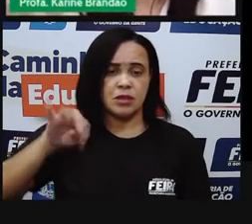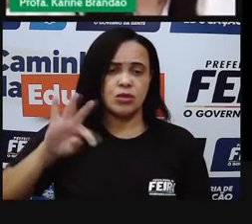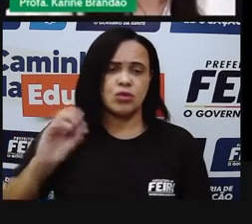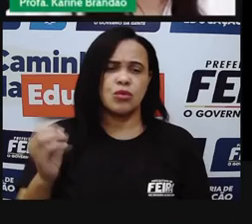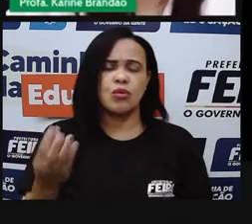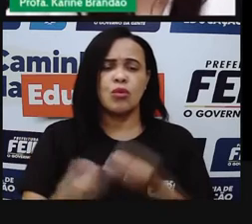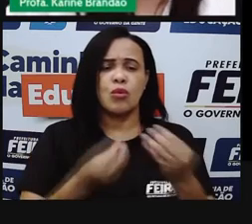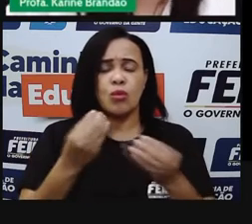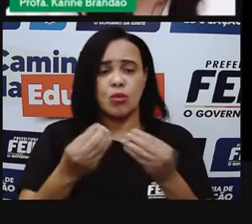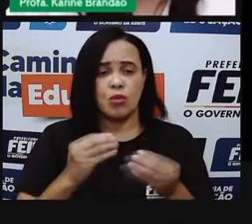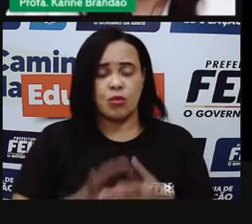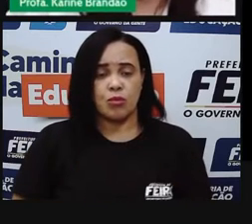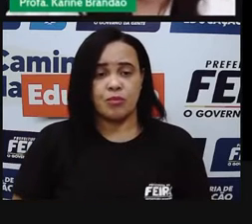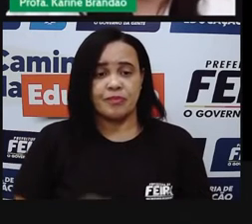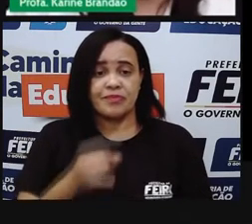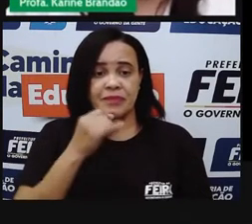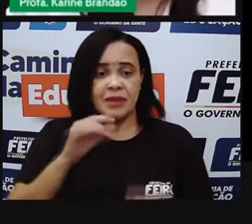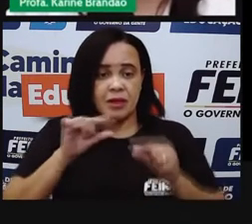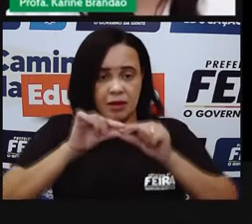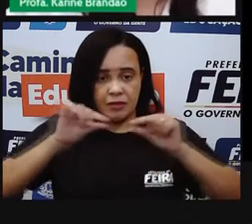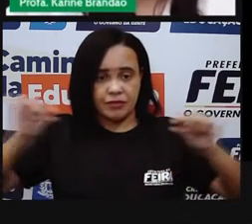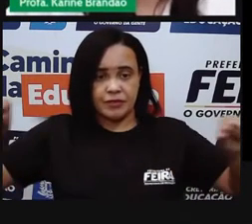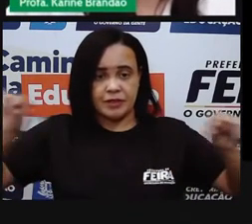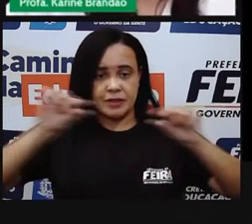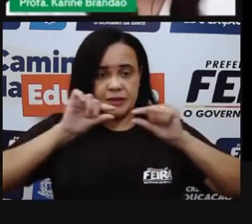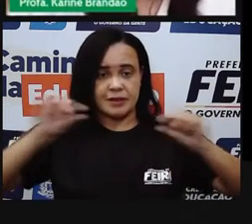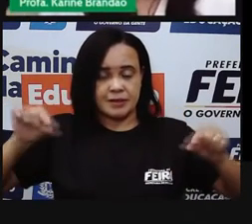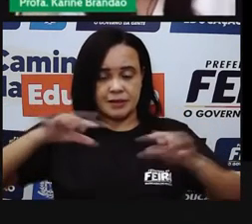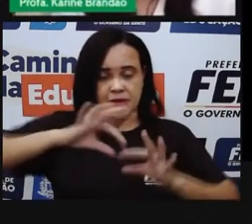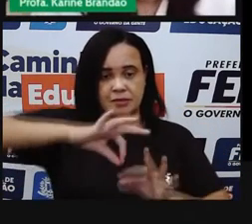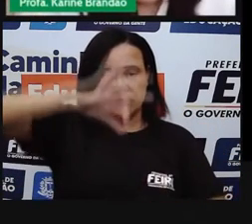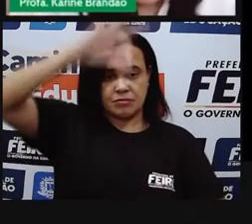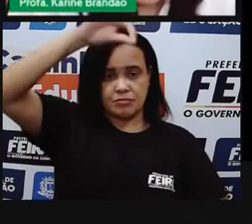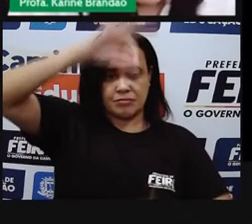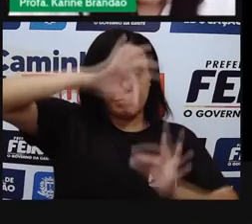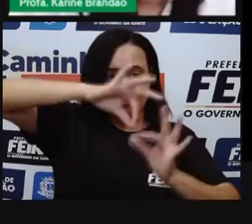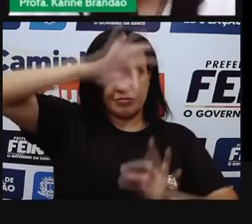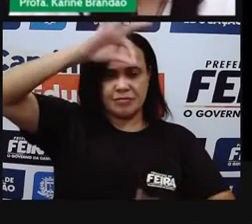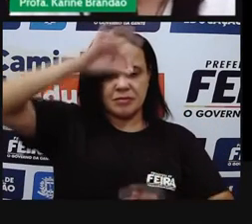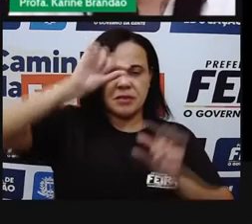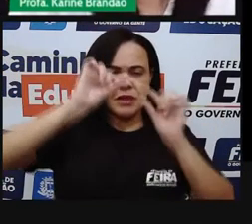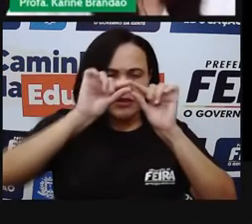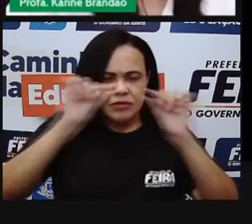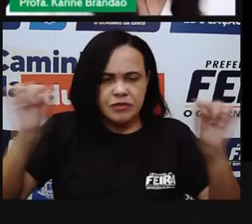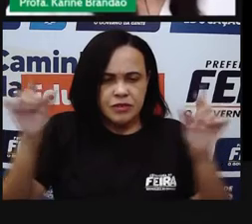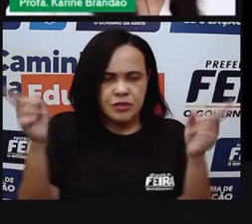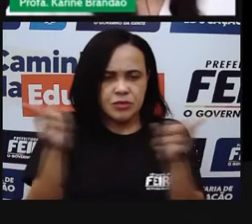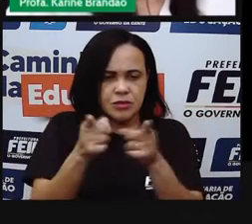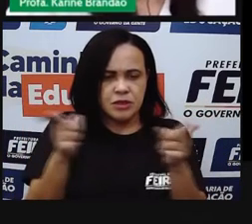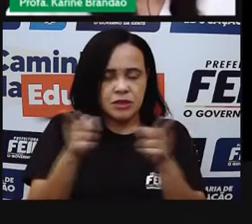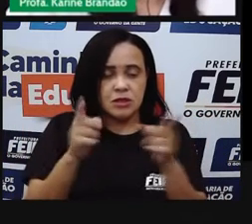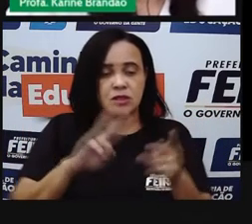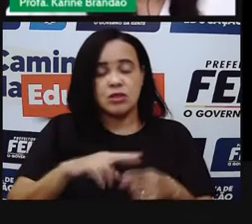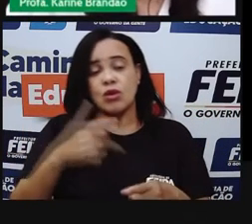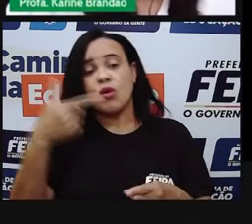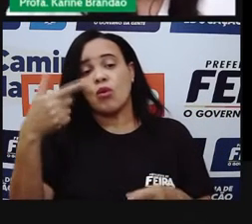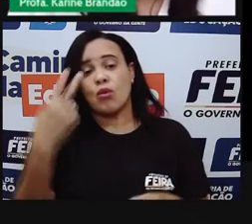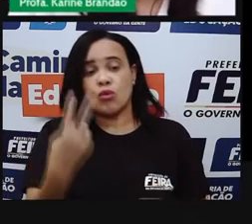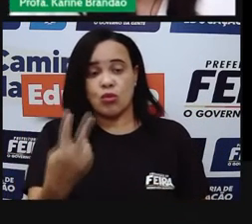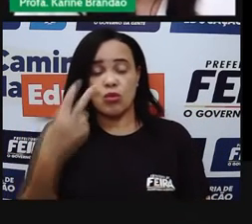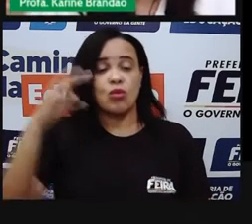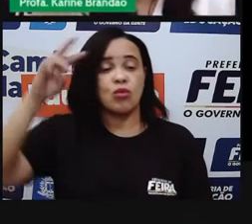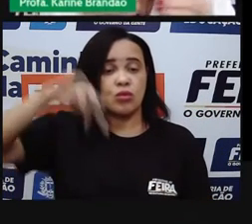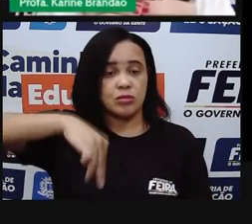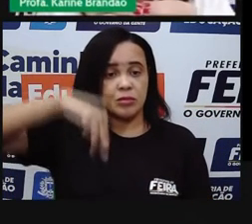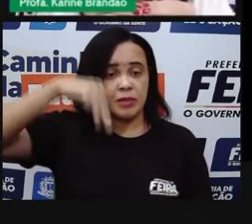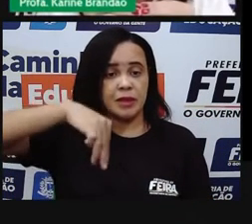de 2 metros. Vamos supor aqui, certo? Um fio bem fininho, bem pequeno, de 2 metros de comprimento. Como é que